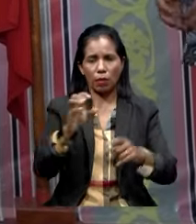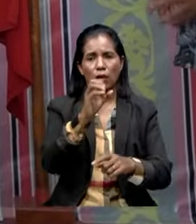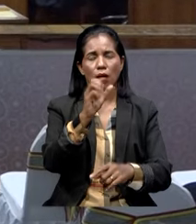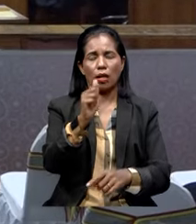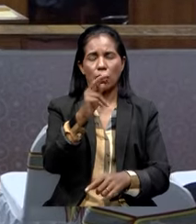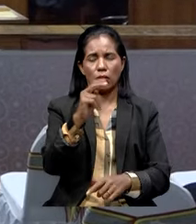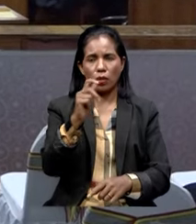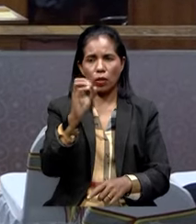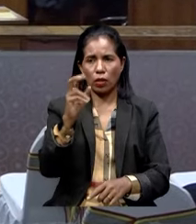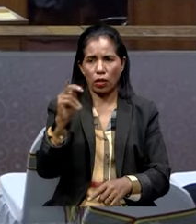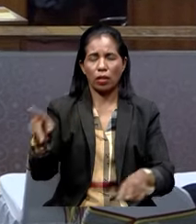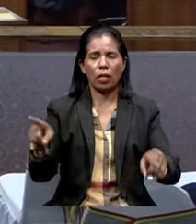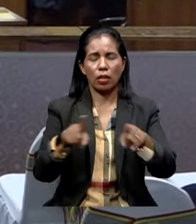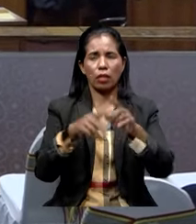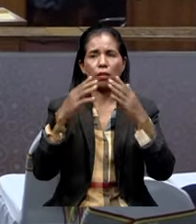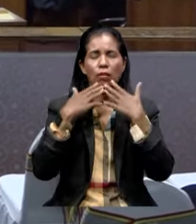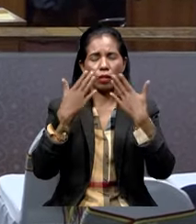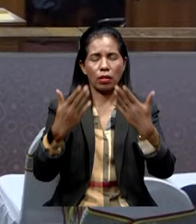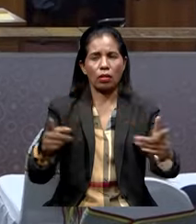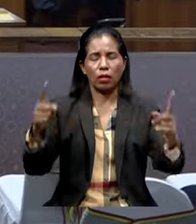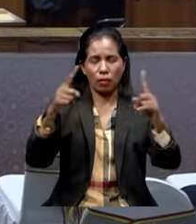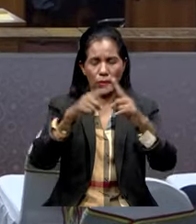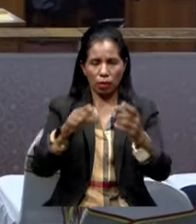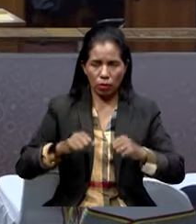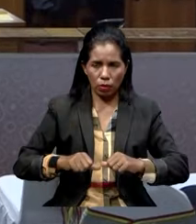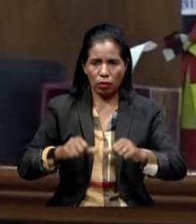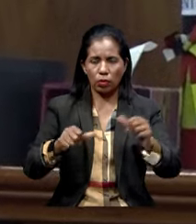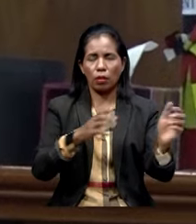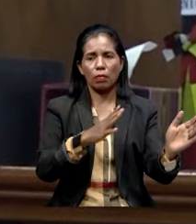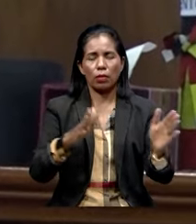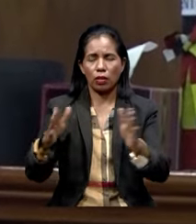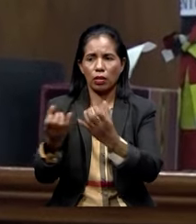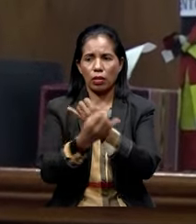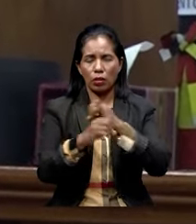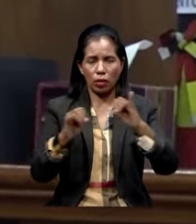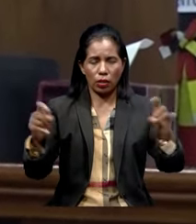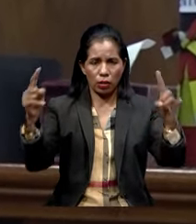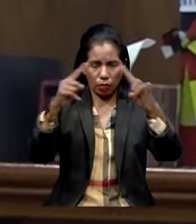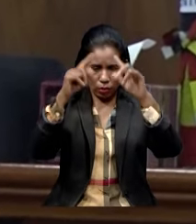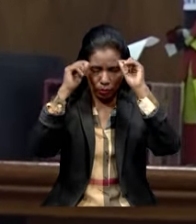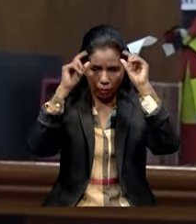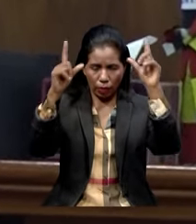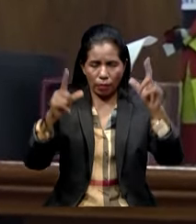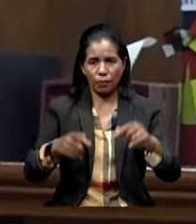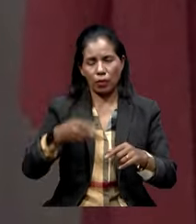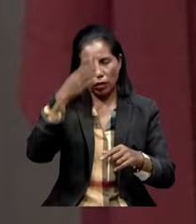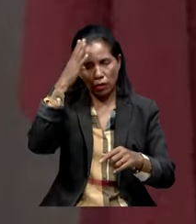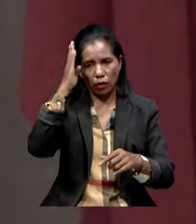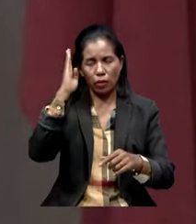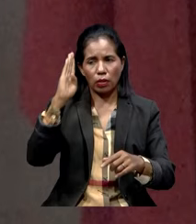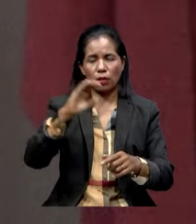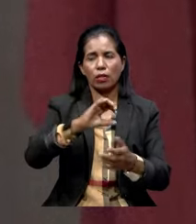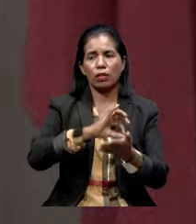António Guterres, nesse agradecimento e a contribuição ao processo de independência timor-lesteniano. Senhor secretário-geral,